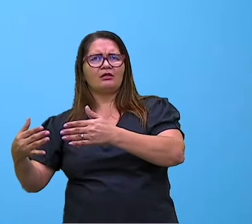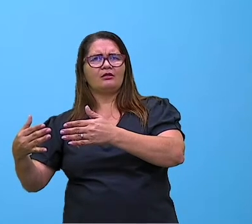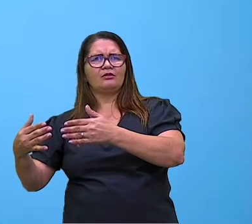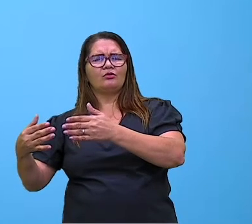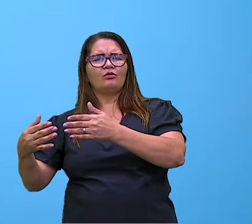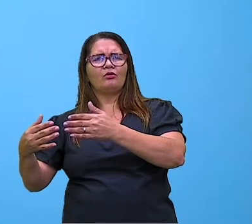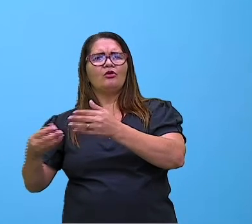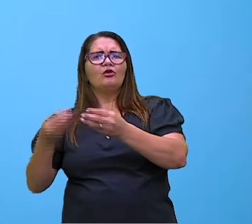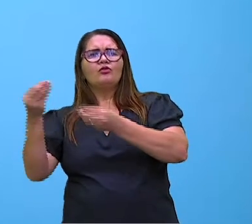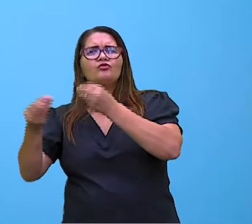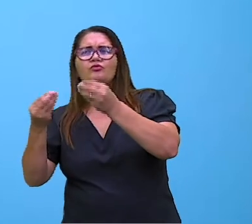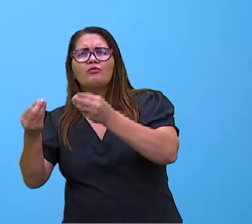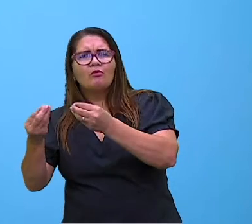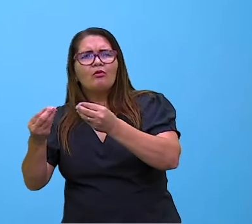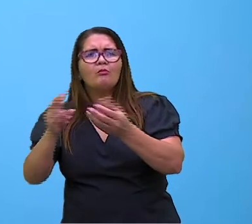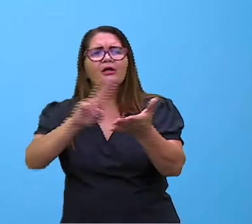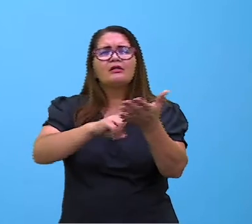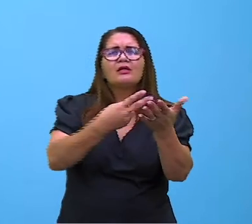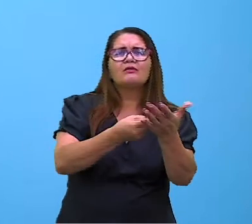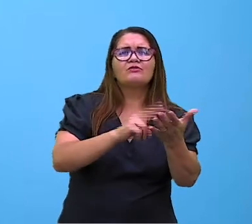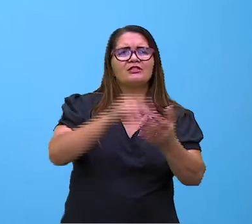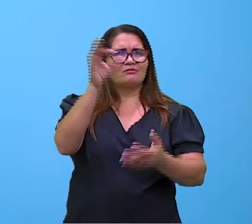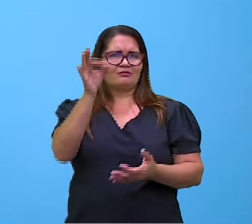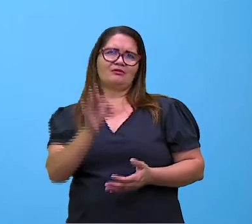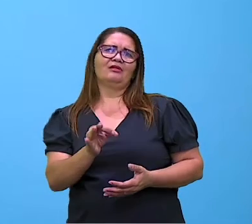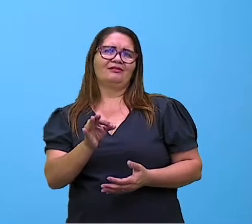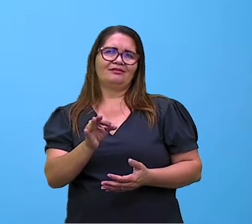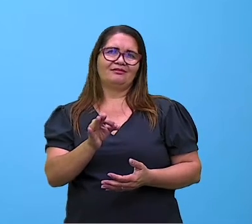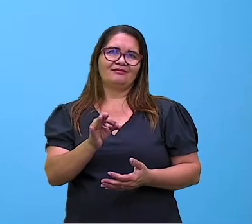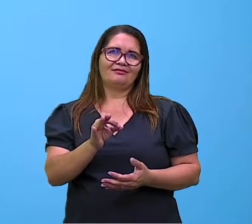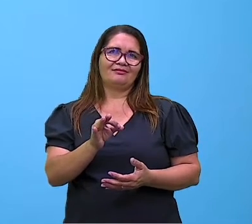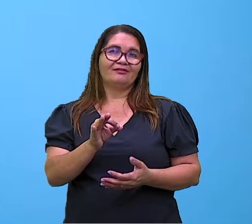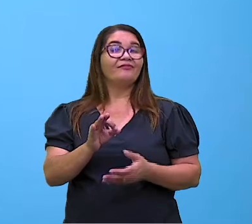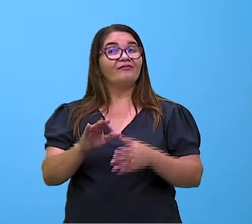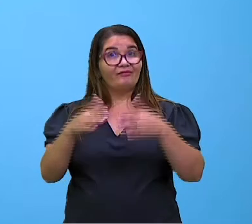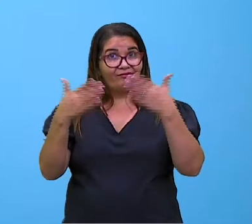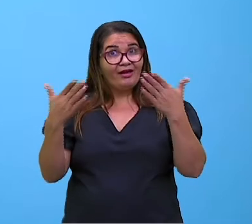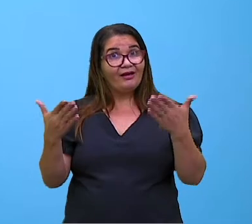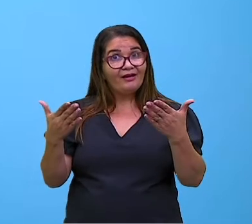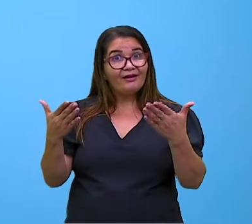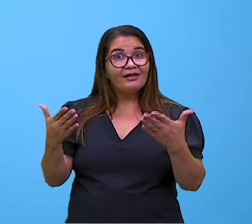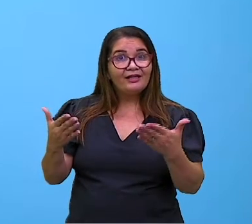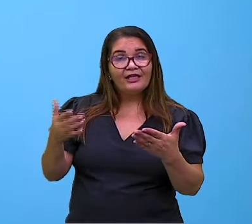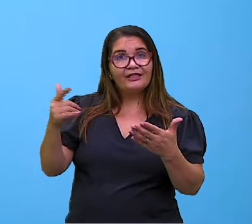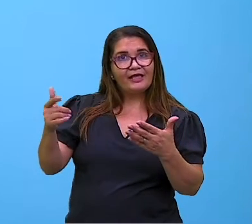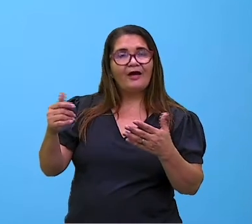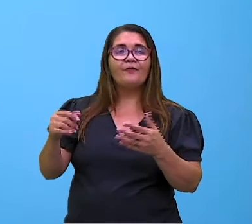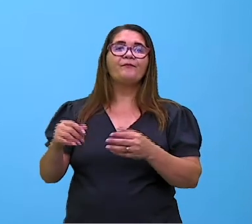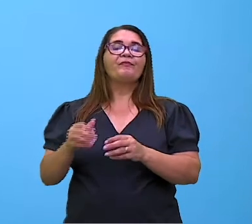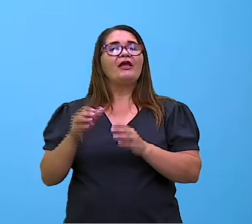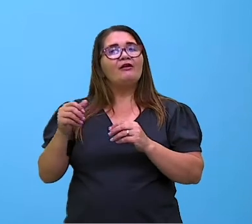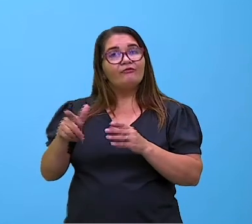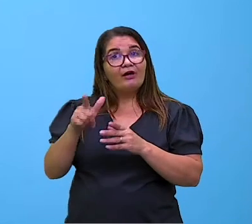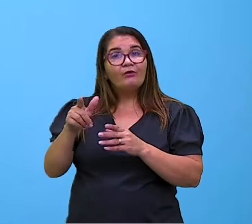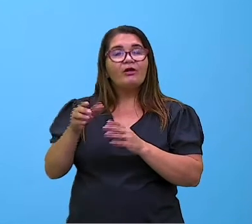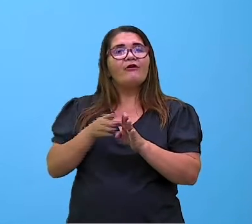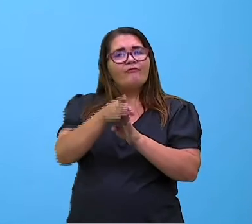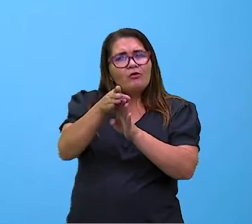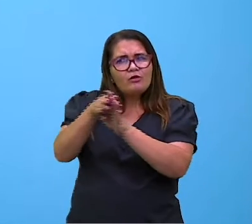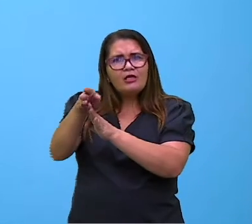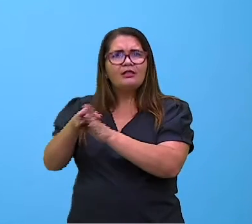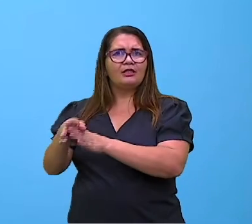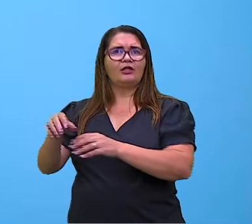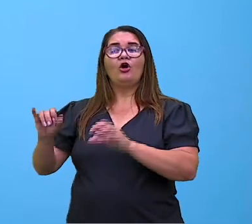nós estamos falta do genitive case, nosso apóstrofo. Então, ele já te orienta no que você